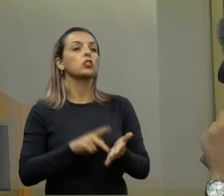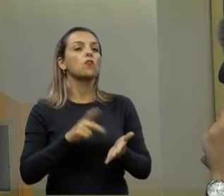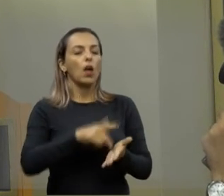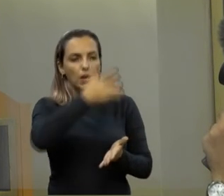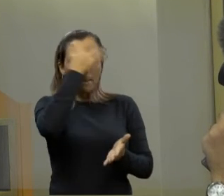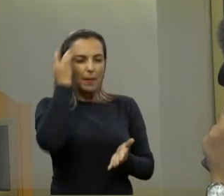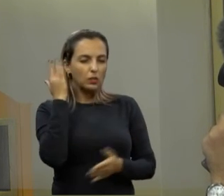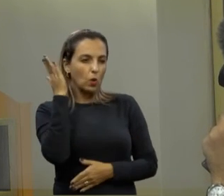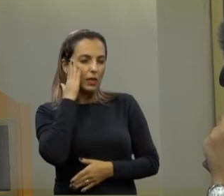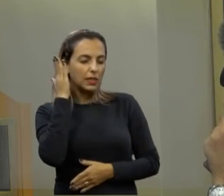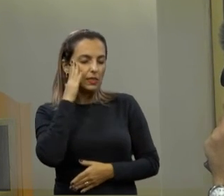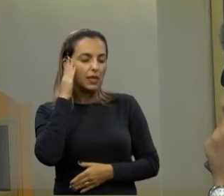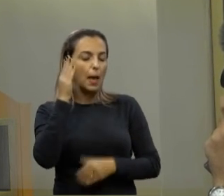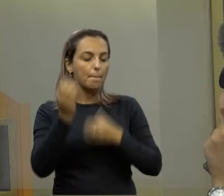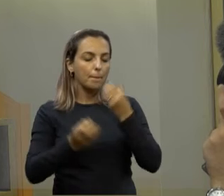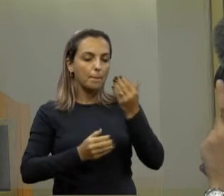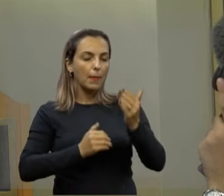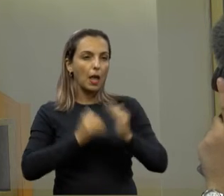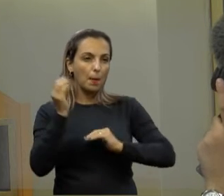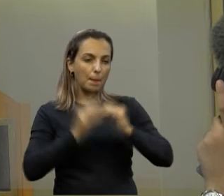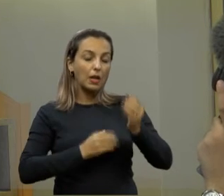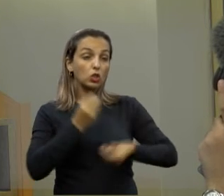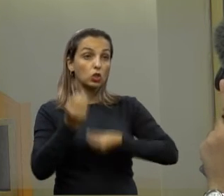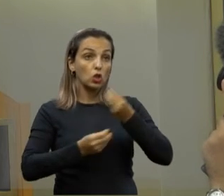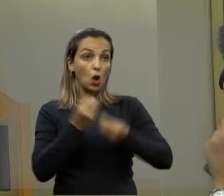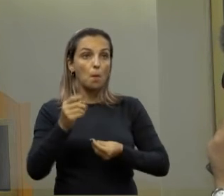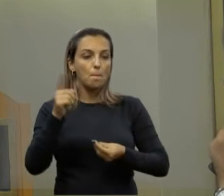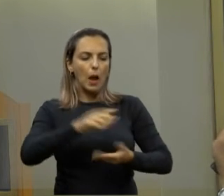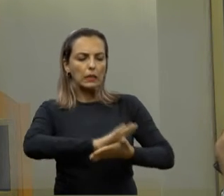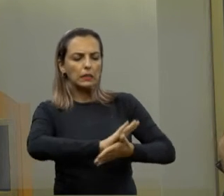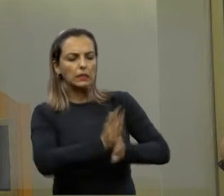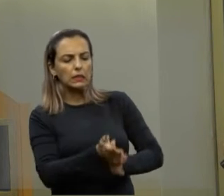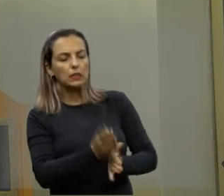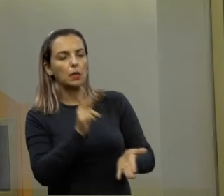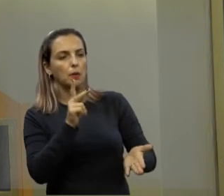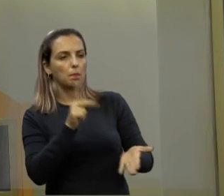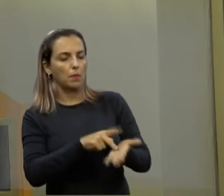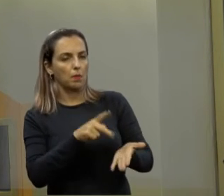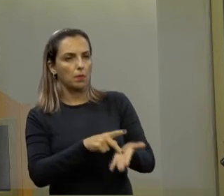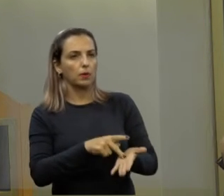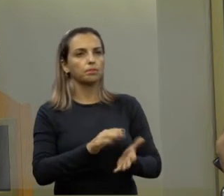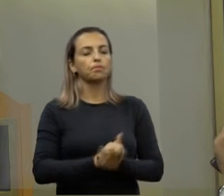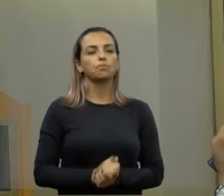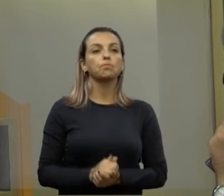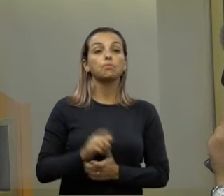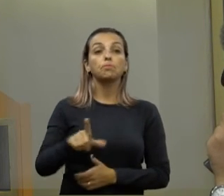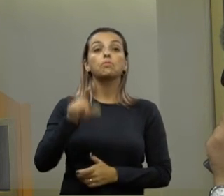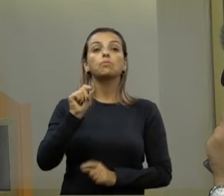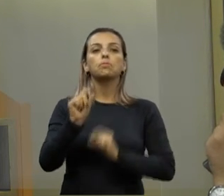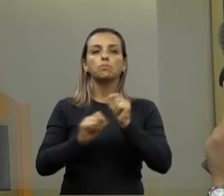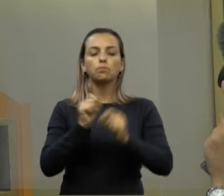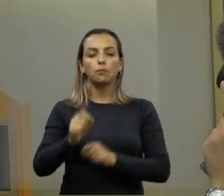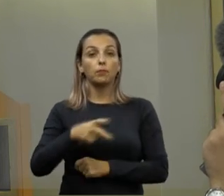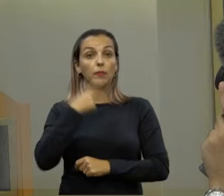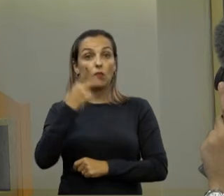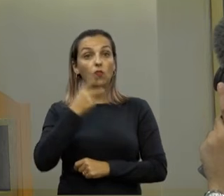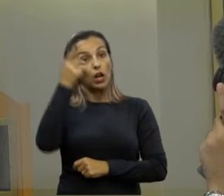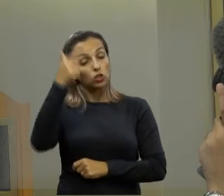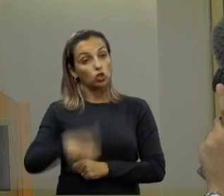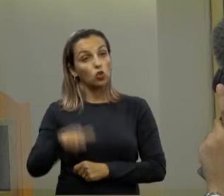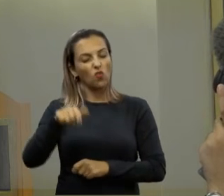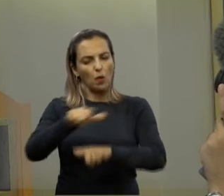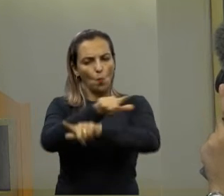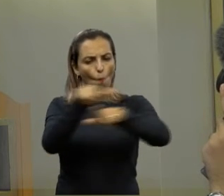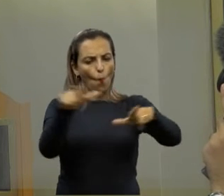tenham entendimento da ação São pessoas que cometem a discriminação Vale também a gente ressaltar que na Fala mais uma vez